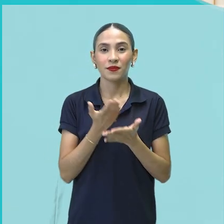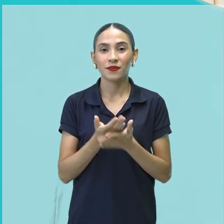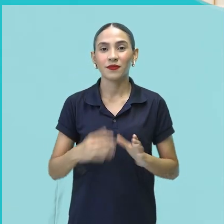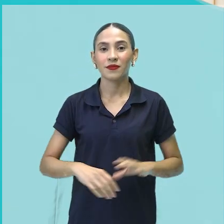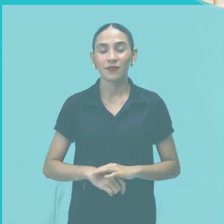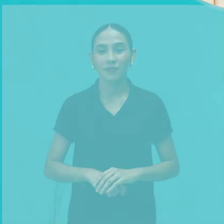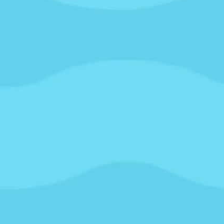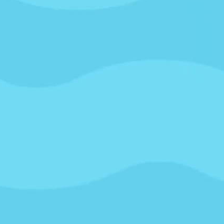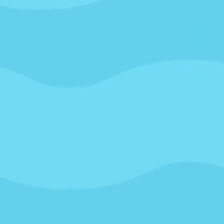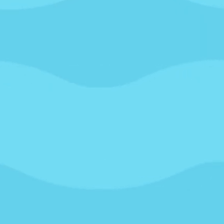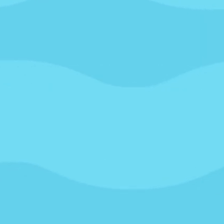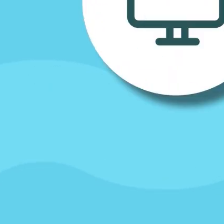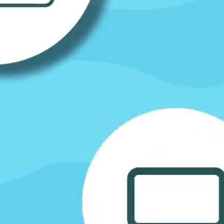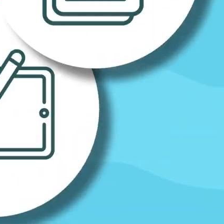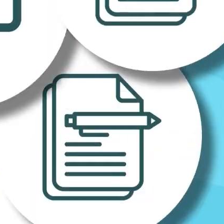hoje.